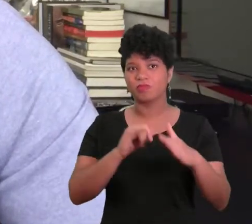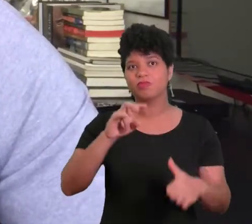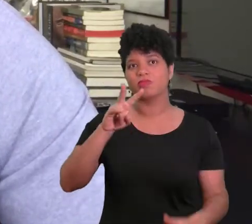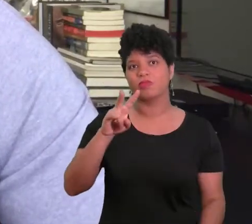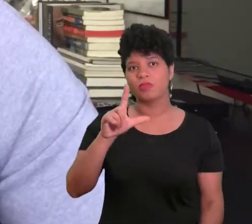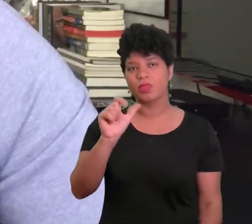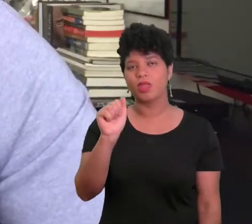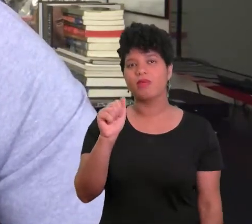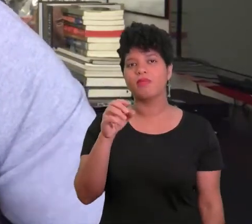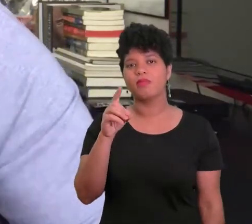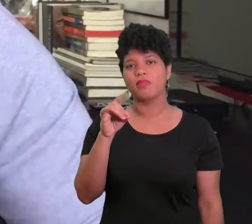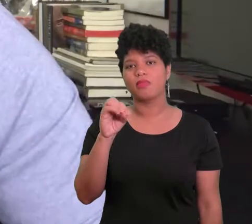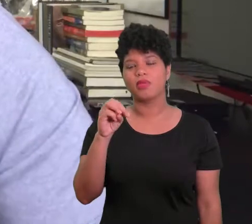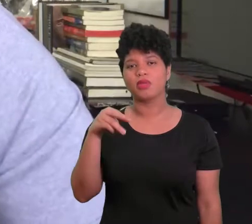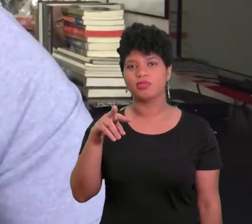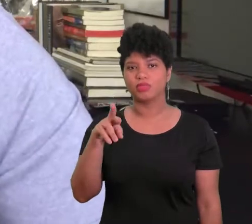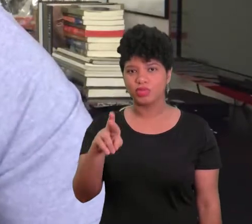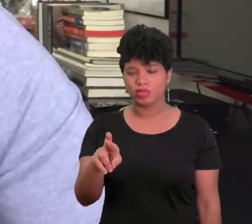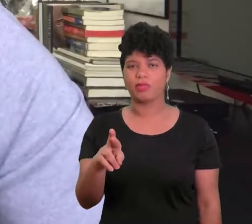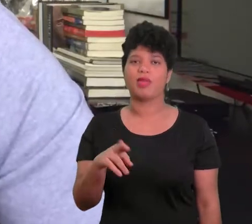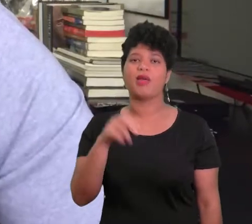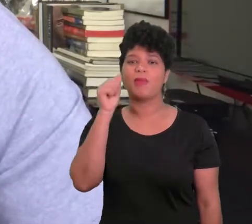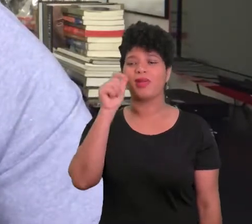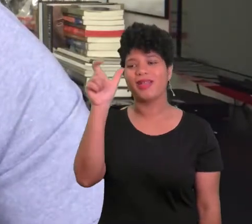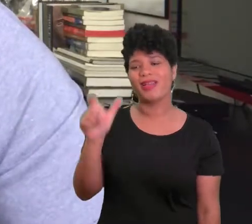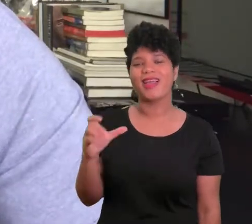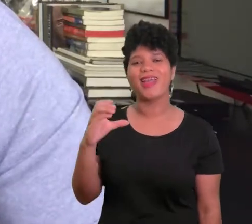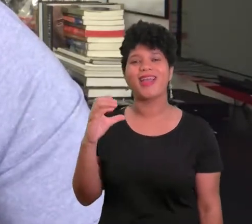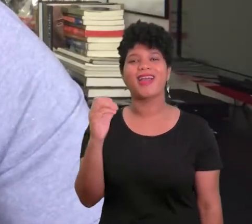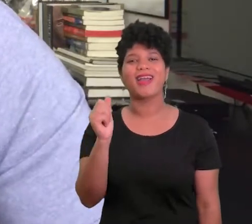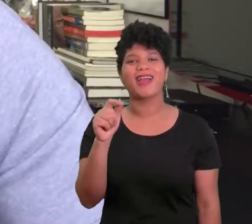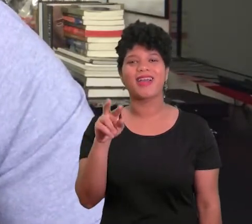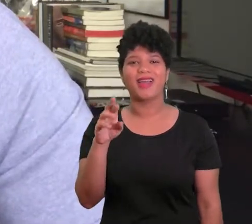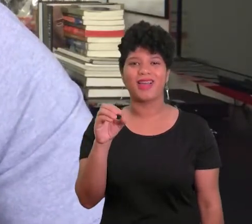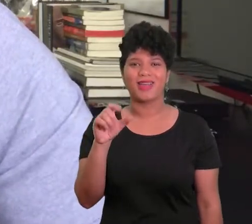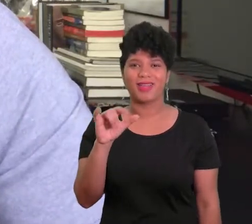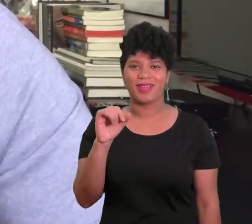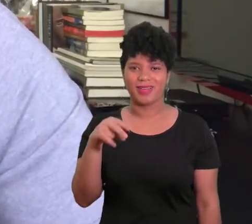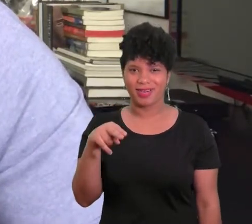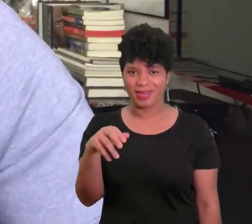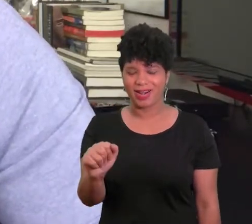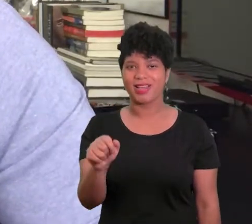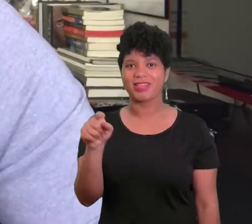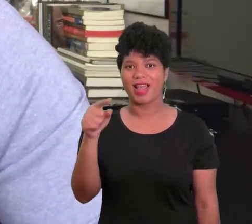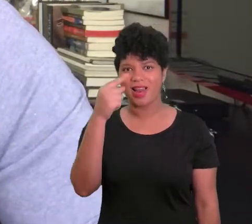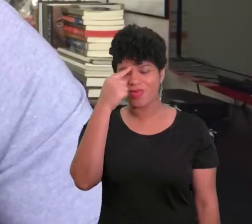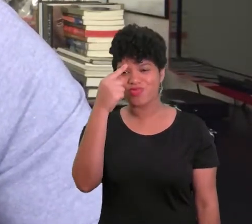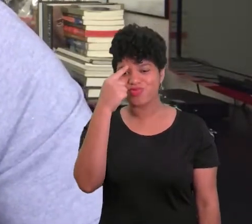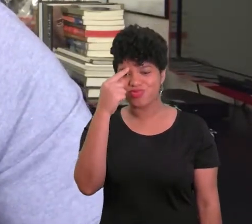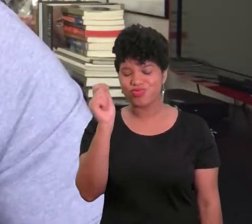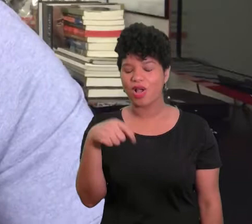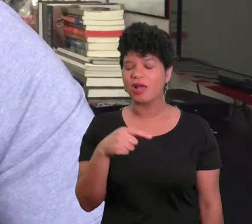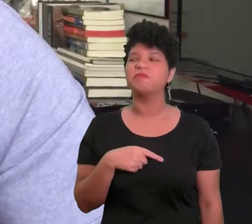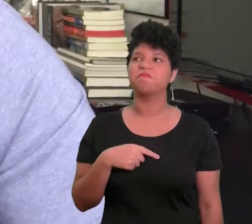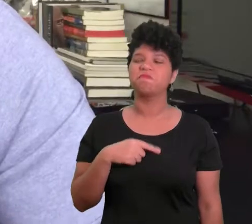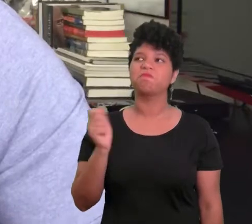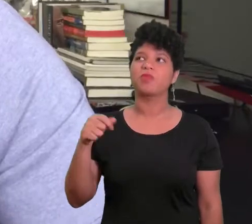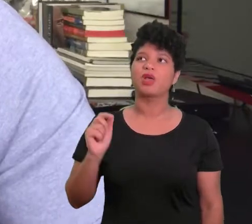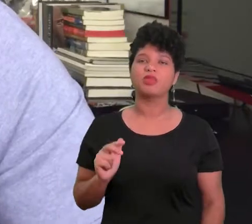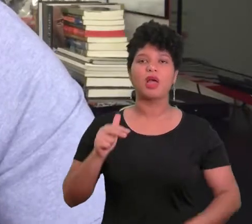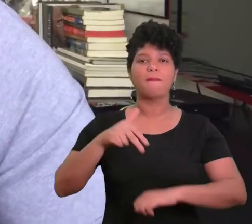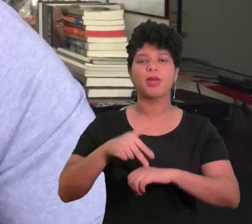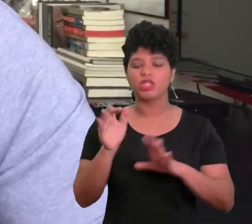a nossa equipe queridíssima, na figura da Carolina Vilaverde, que tocou à frente, em nome do Instituto,